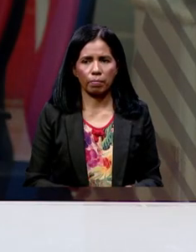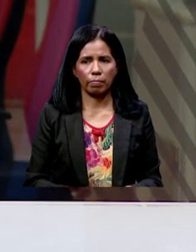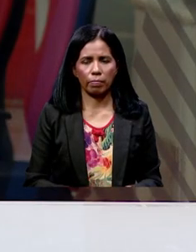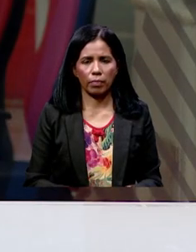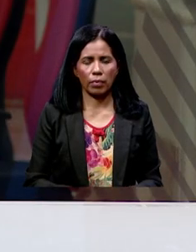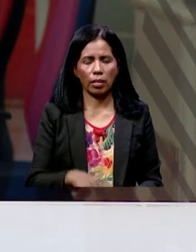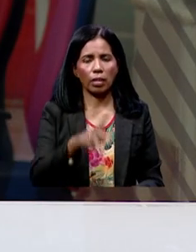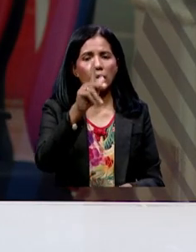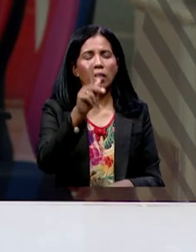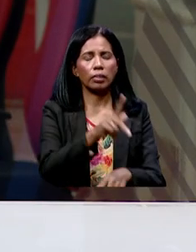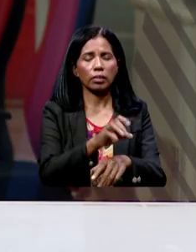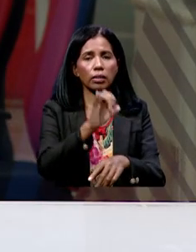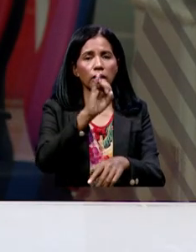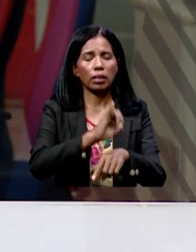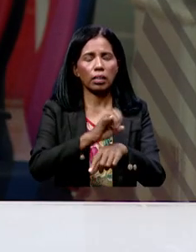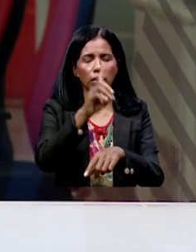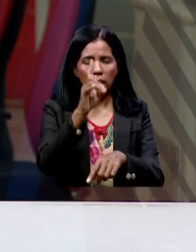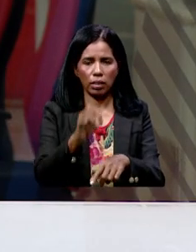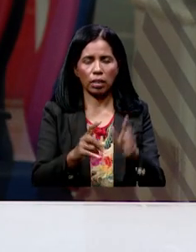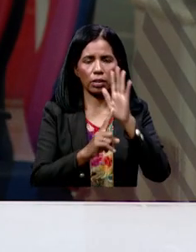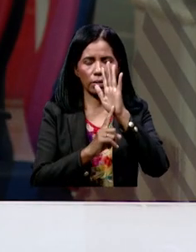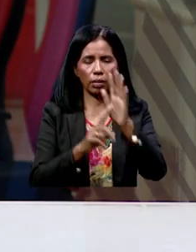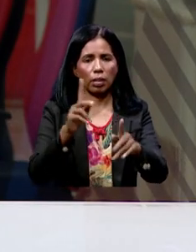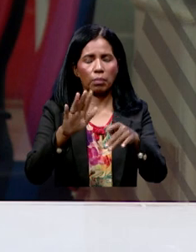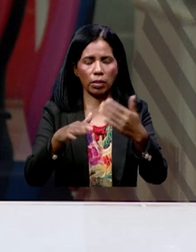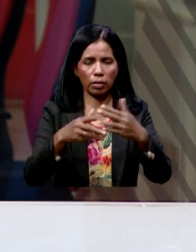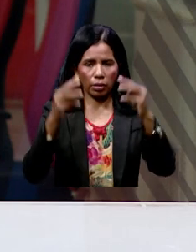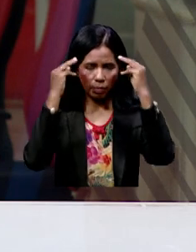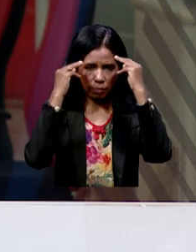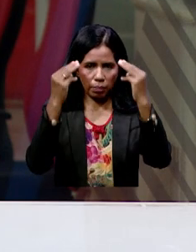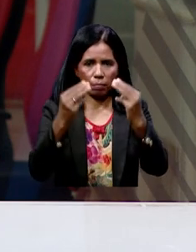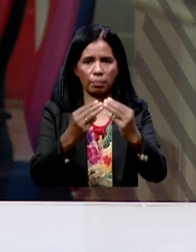Kreda lokal Arkidiocese de Dili atau Felicitação da Comunidade Muçulmana.